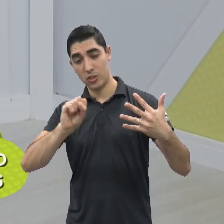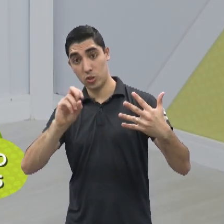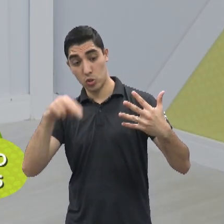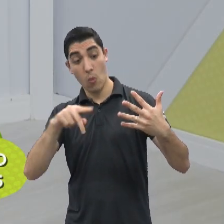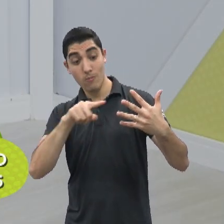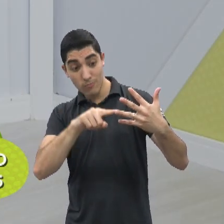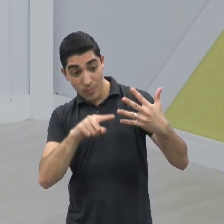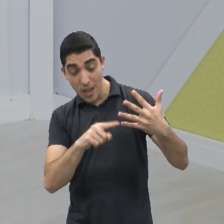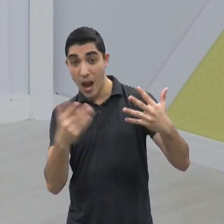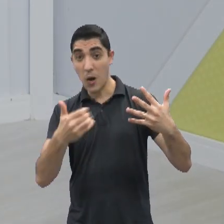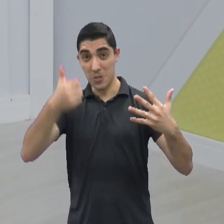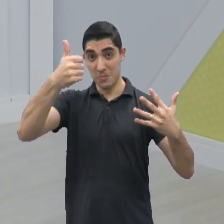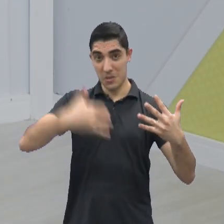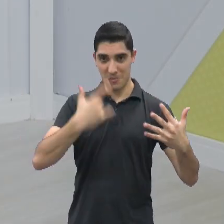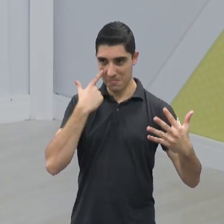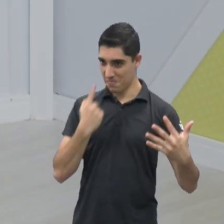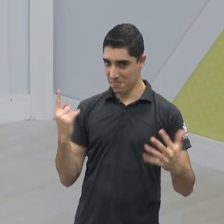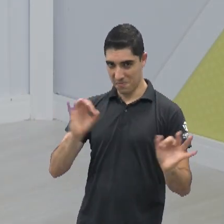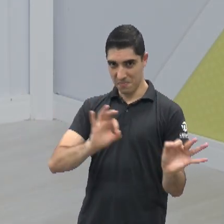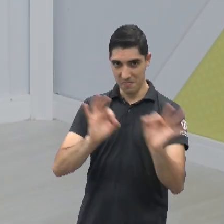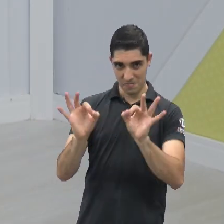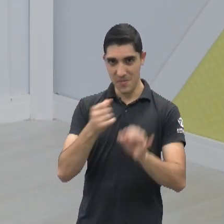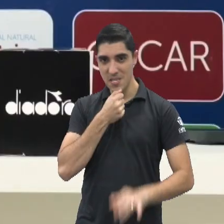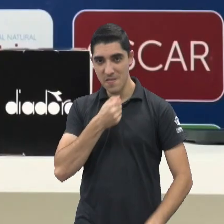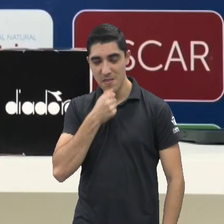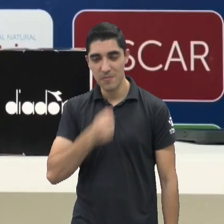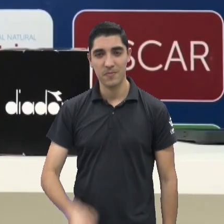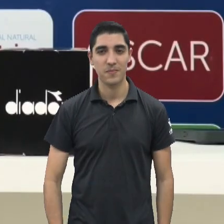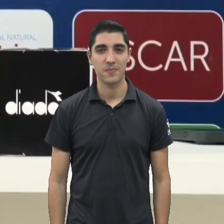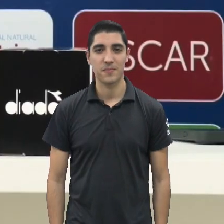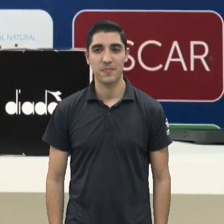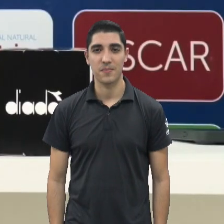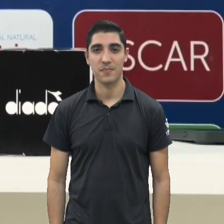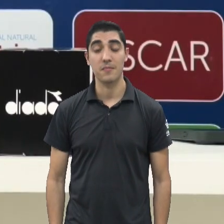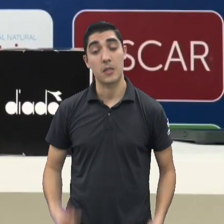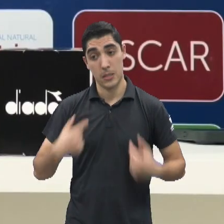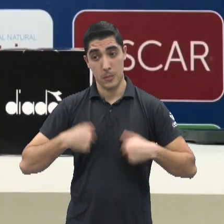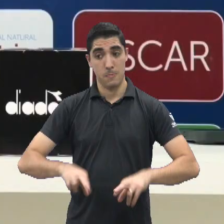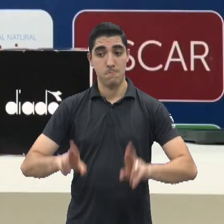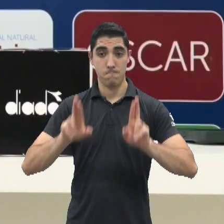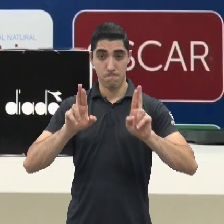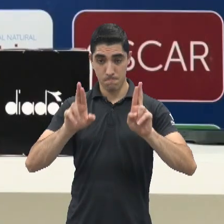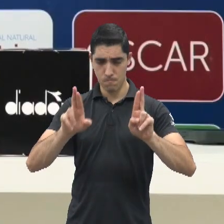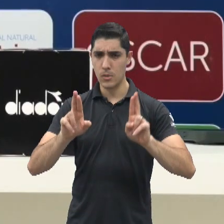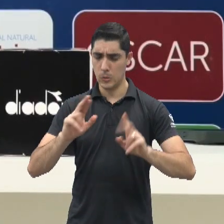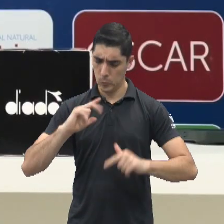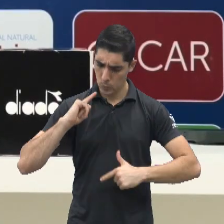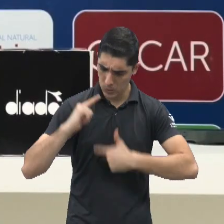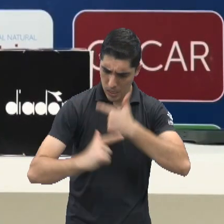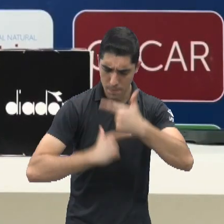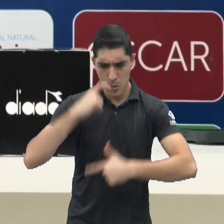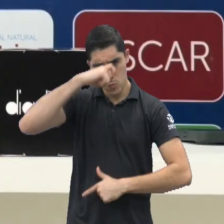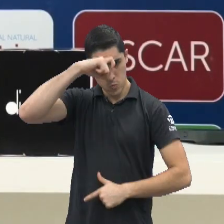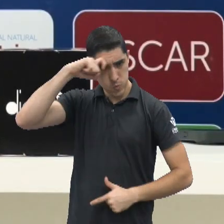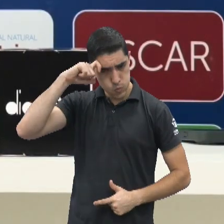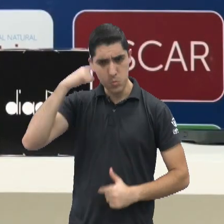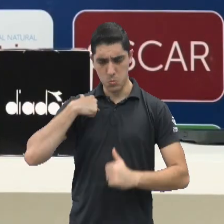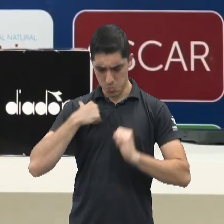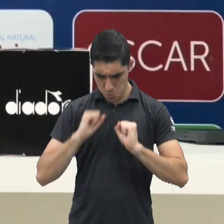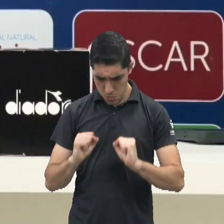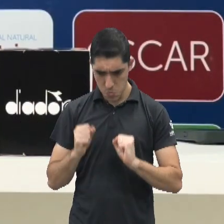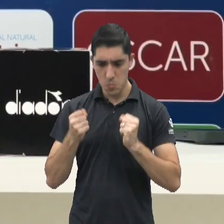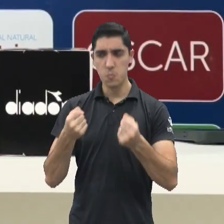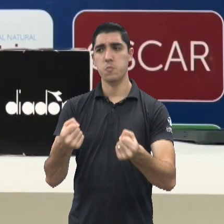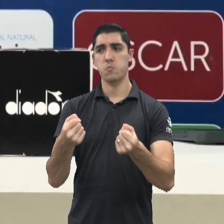camisa da Águia do Vale. Dá o play, Matheus. Esperar muito trabalho, muita dedicação da minha